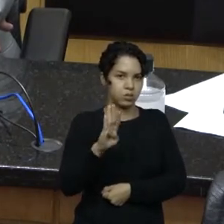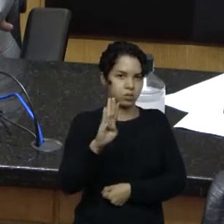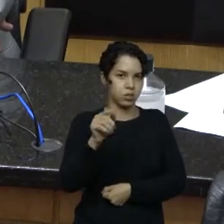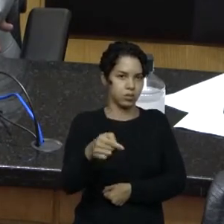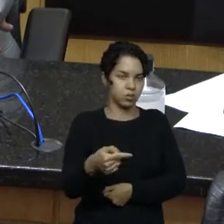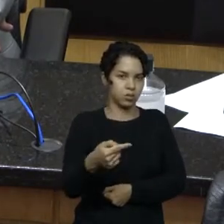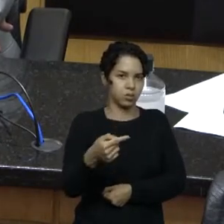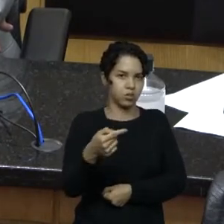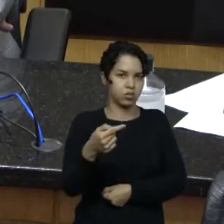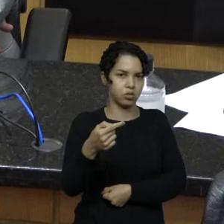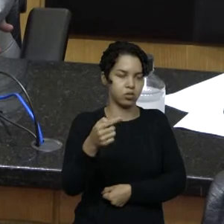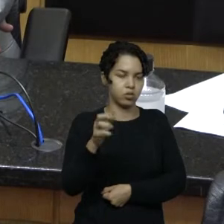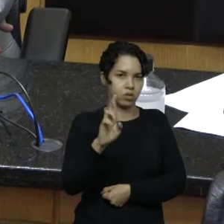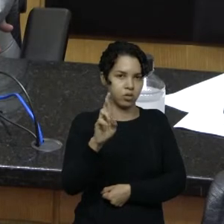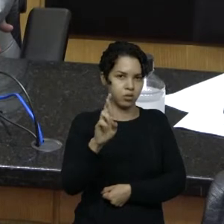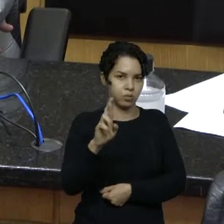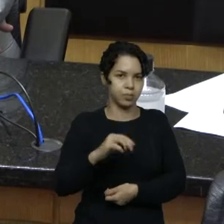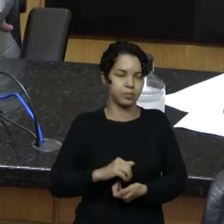reais o